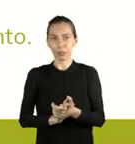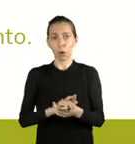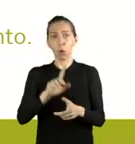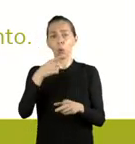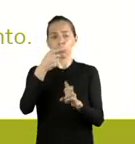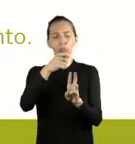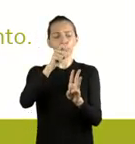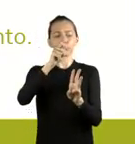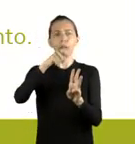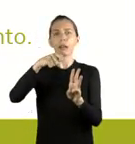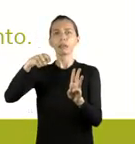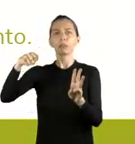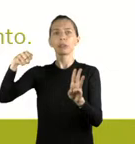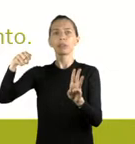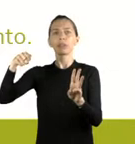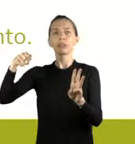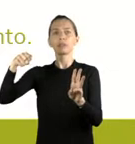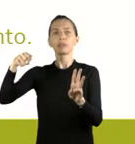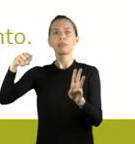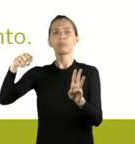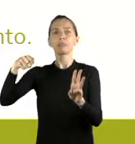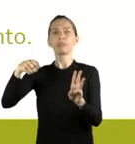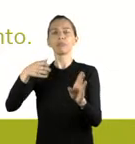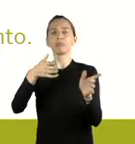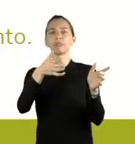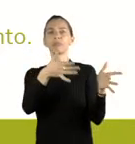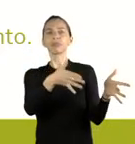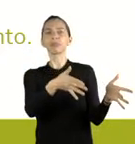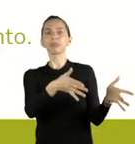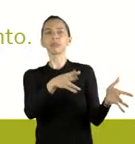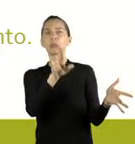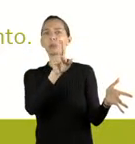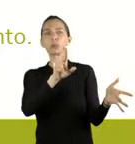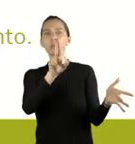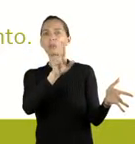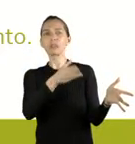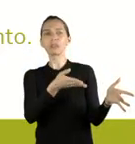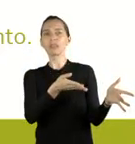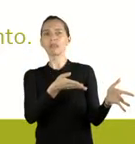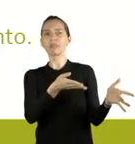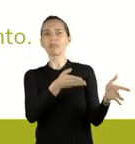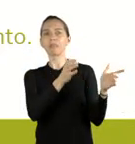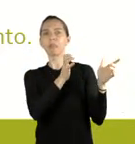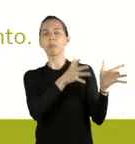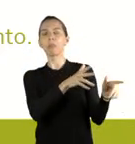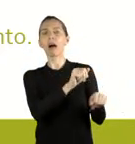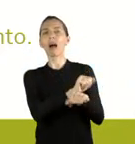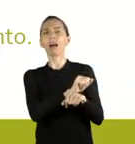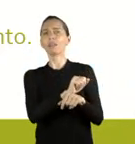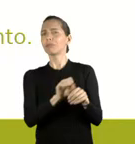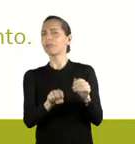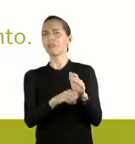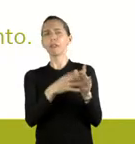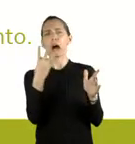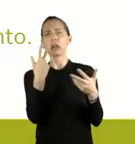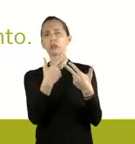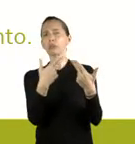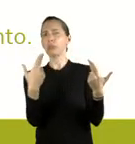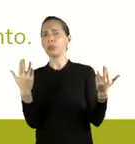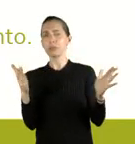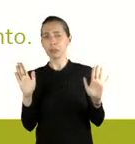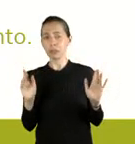3 meses você deixou de canto. Isso serve para muitas coisas, né? Ah, pode ser, sei